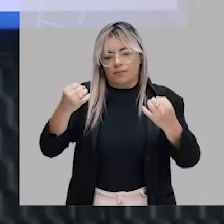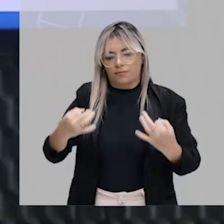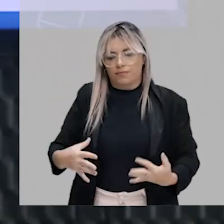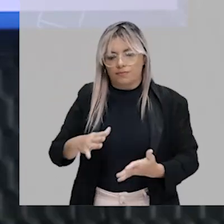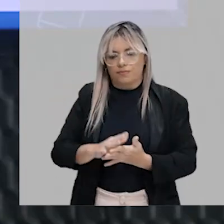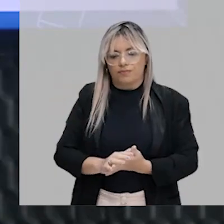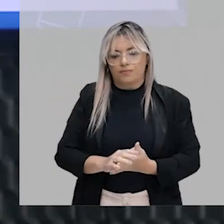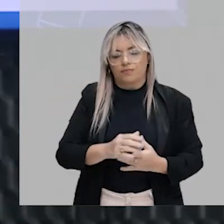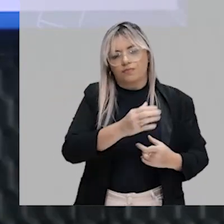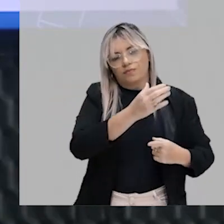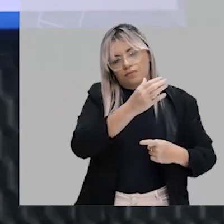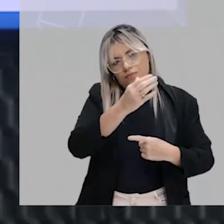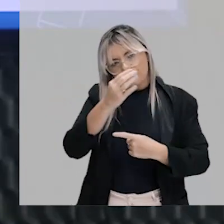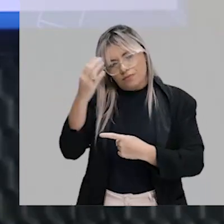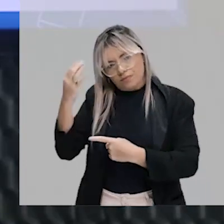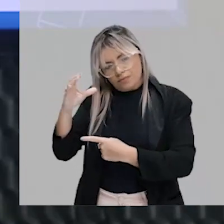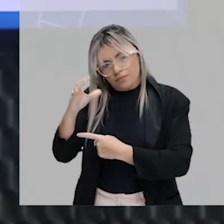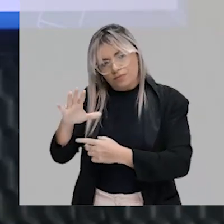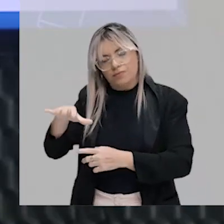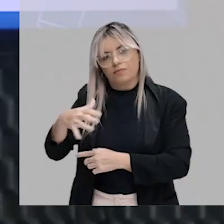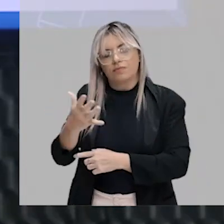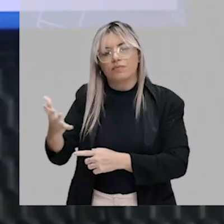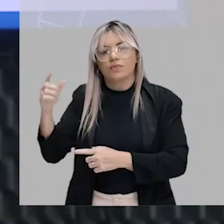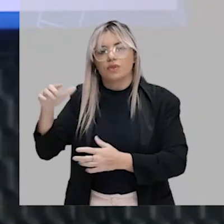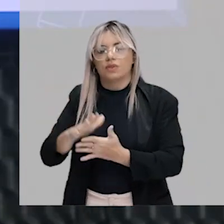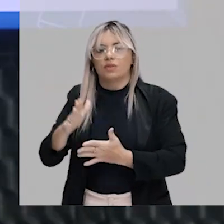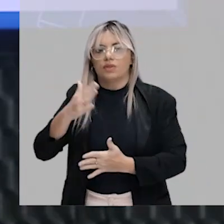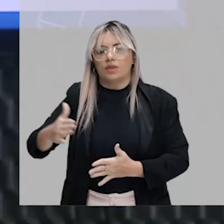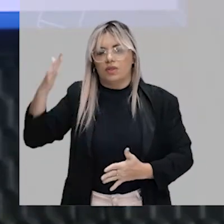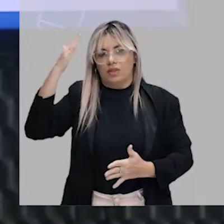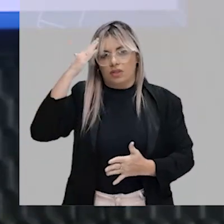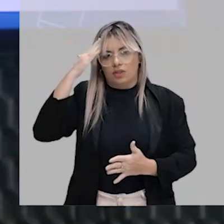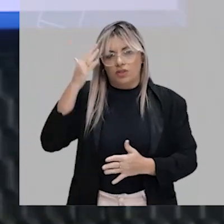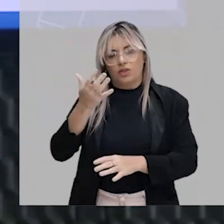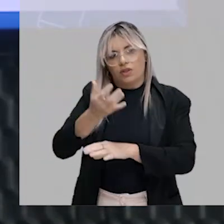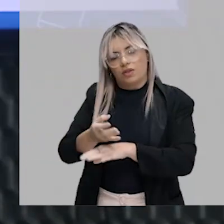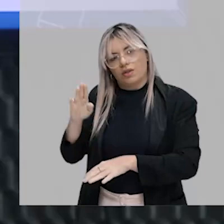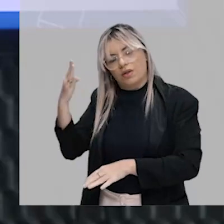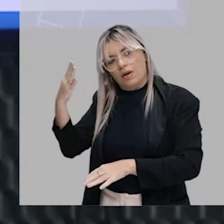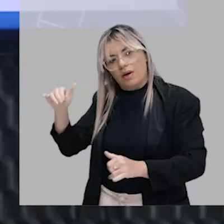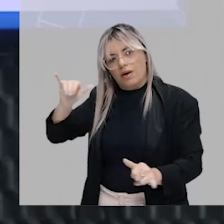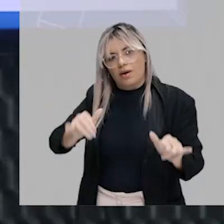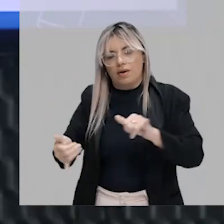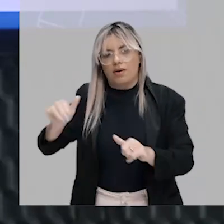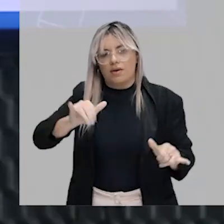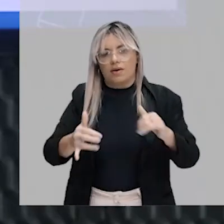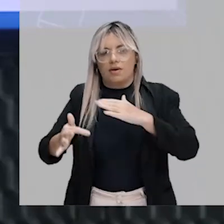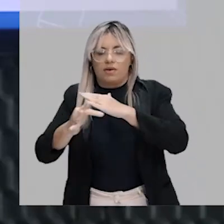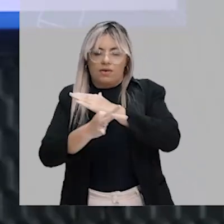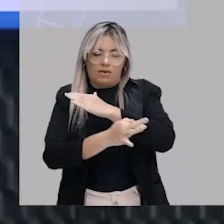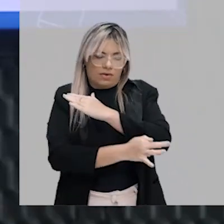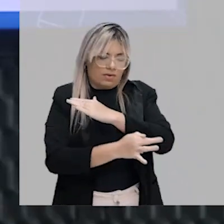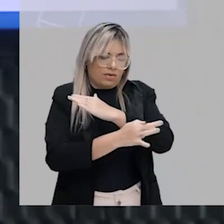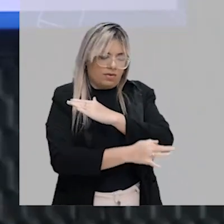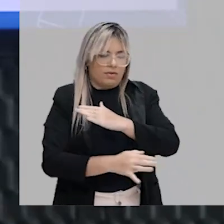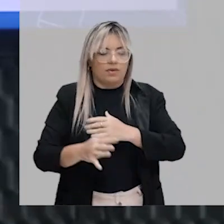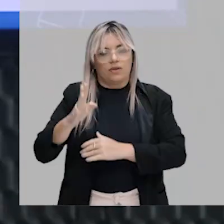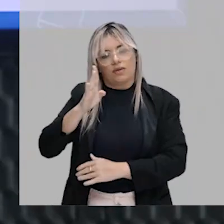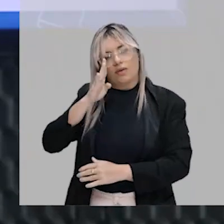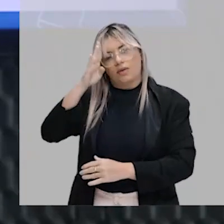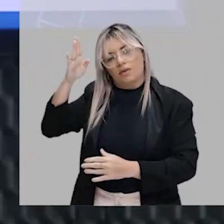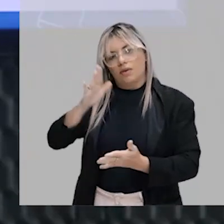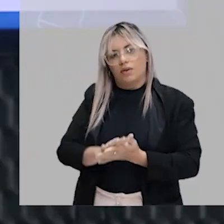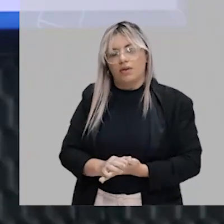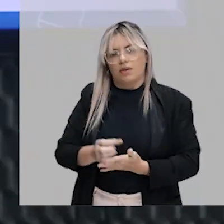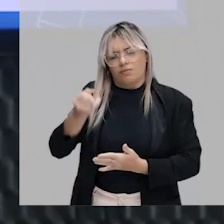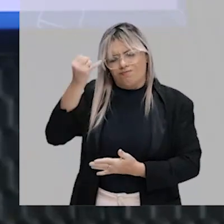ciências naturais ou ciências da natureza, você entende a biologia, a química e a física, principalmente. A